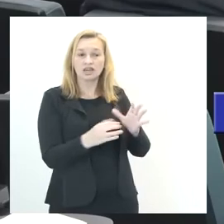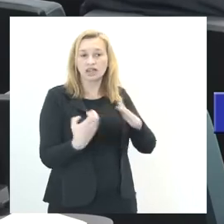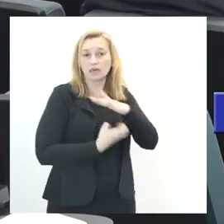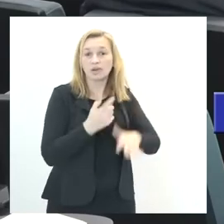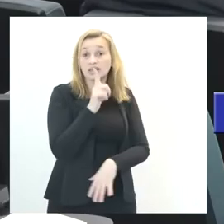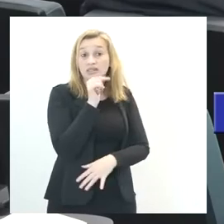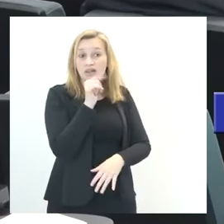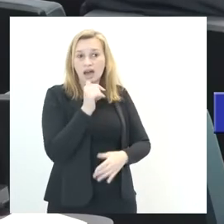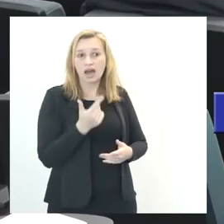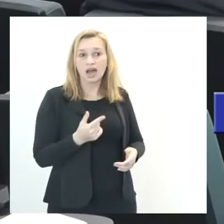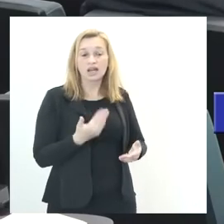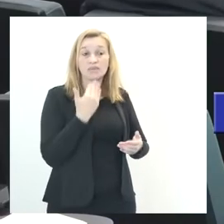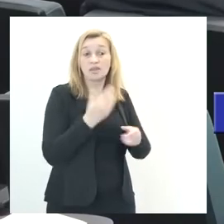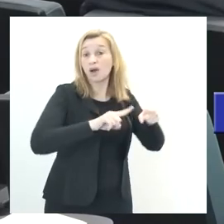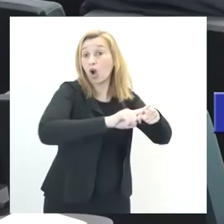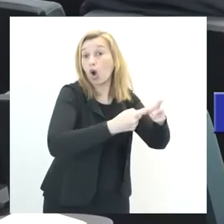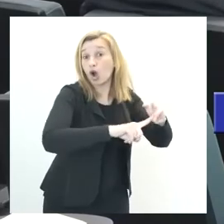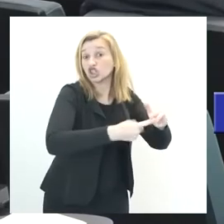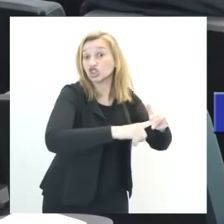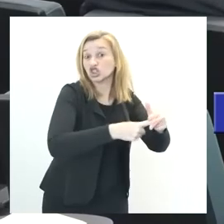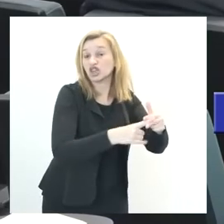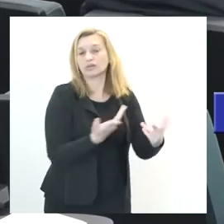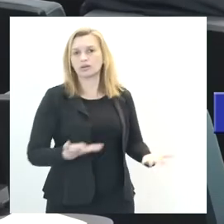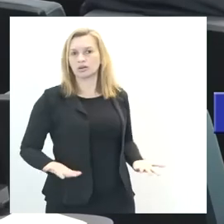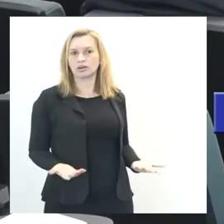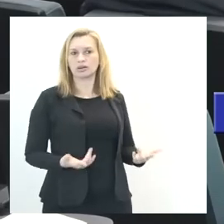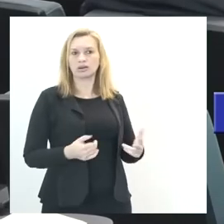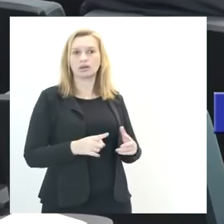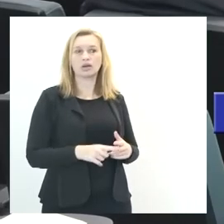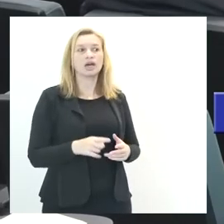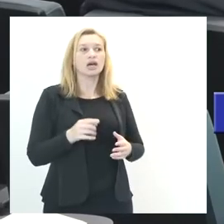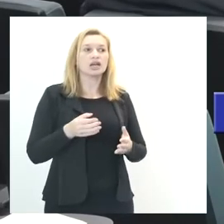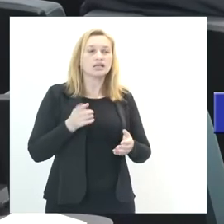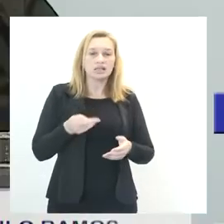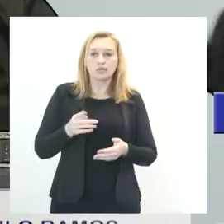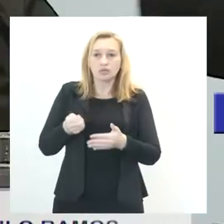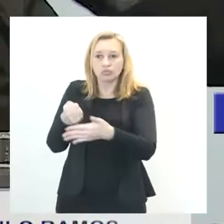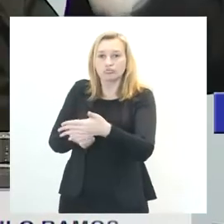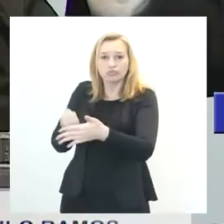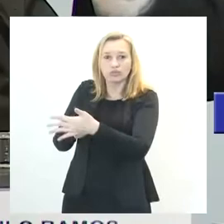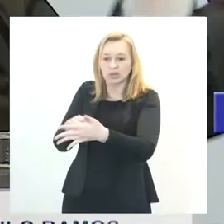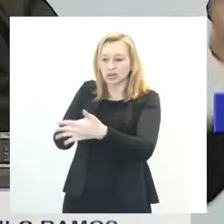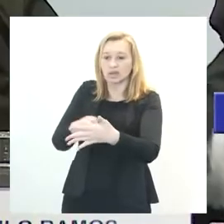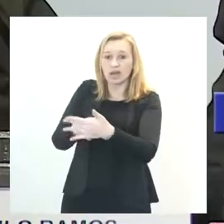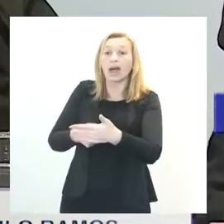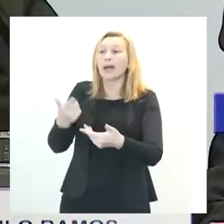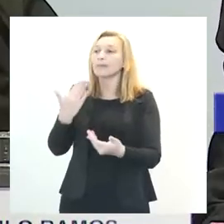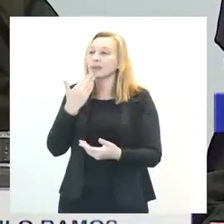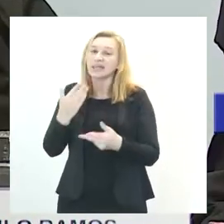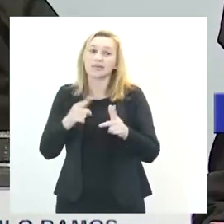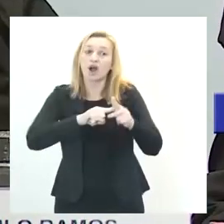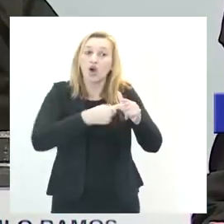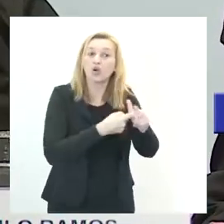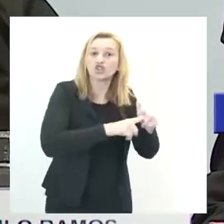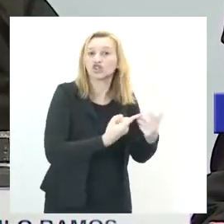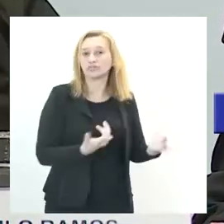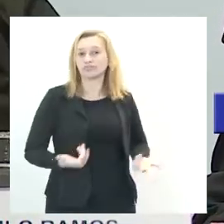mandar vão corrigir e ela vai gente anunciava tinha que ter uma correção